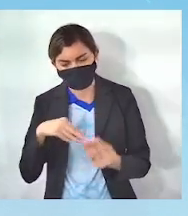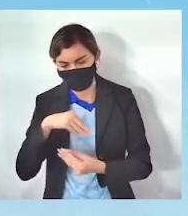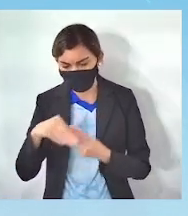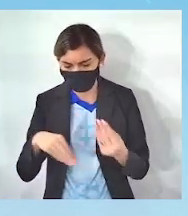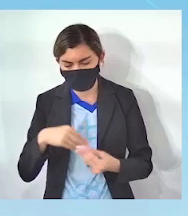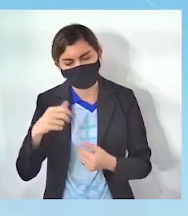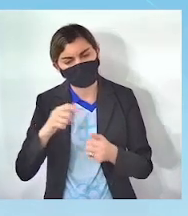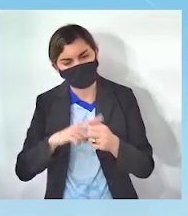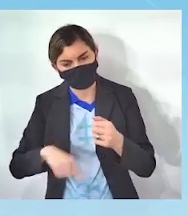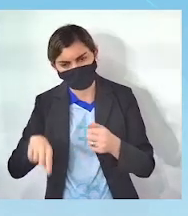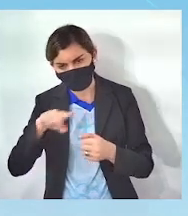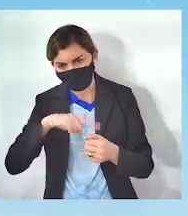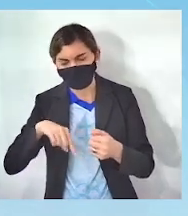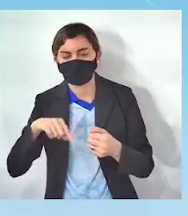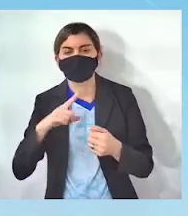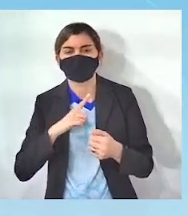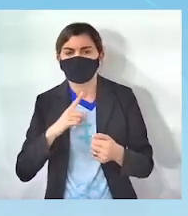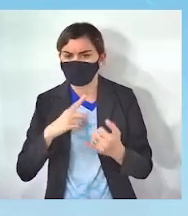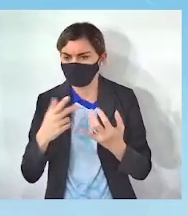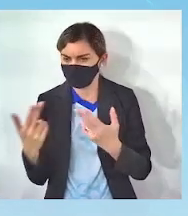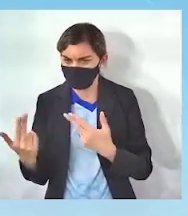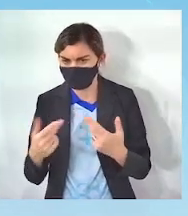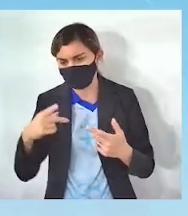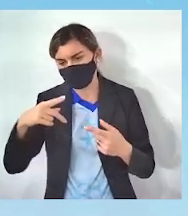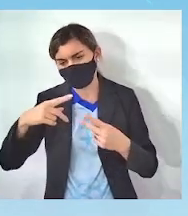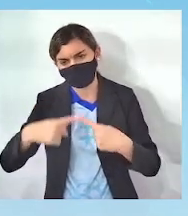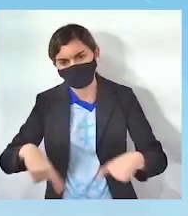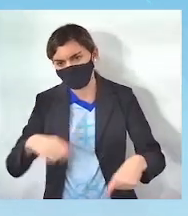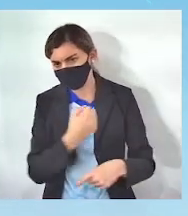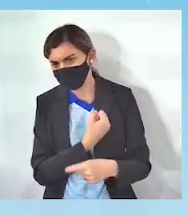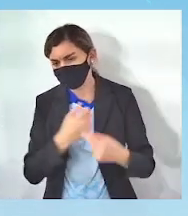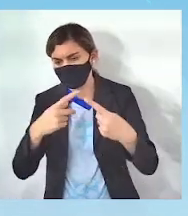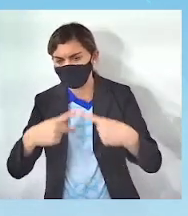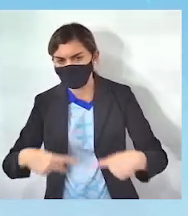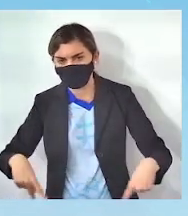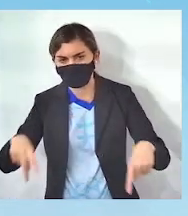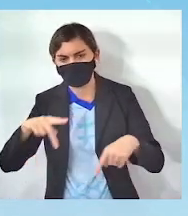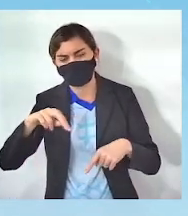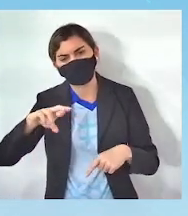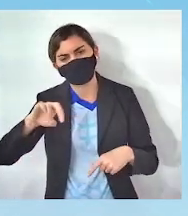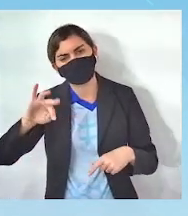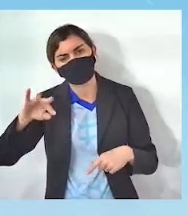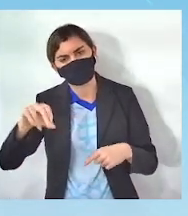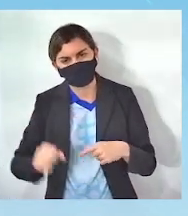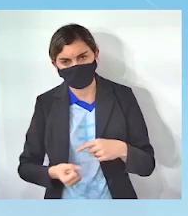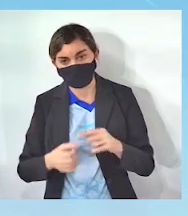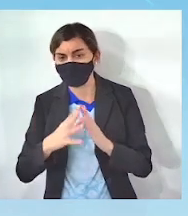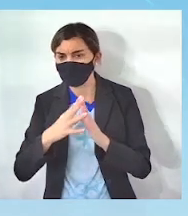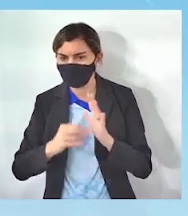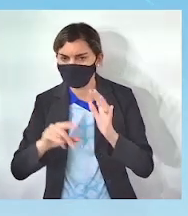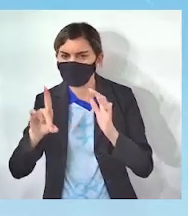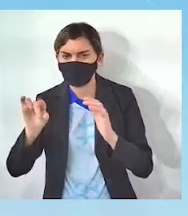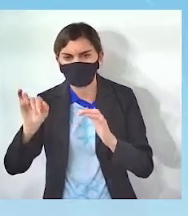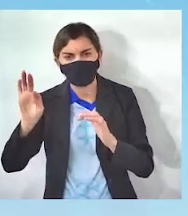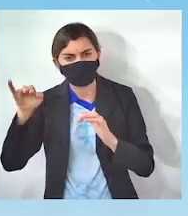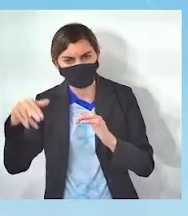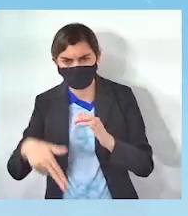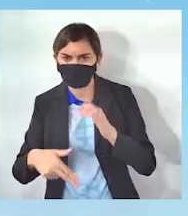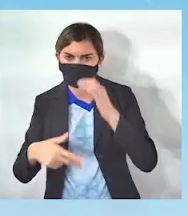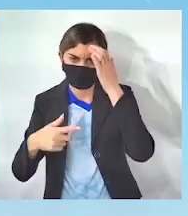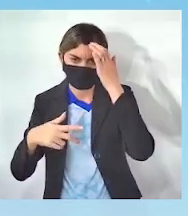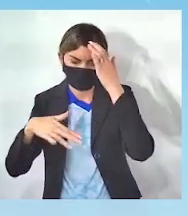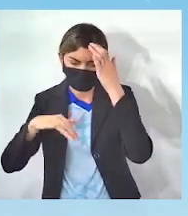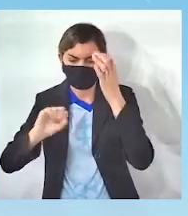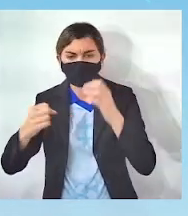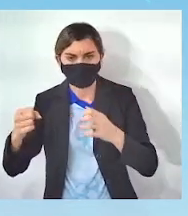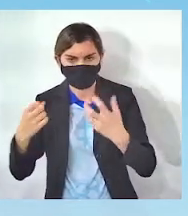os átomos que possuírem o mesmo número de prótons, mas o que importa aqui é o modelo de Dalton. Então, para Dalton, é a massa